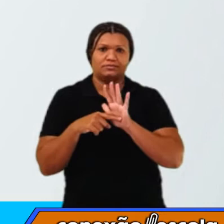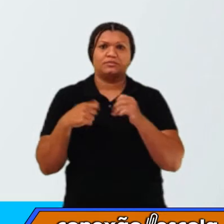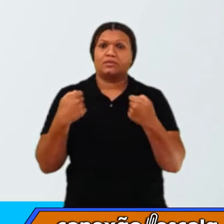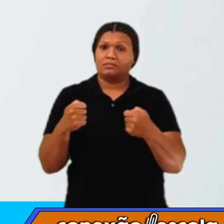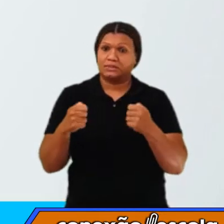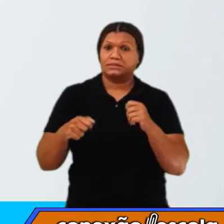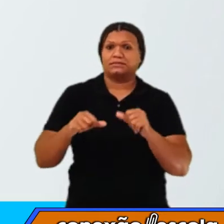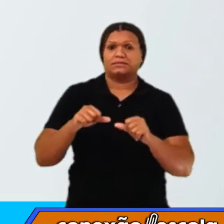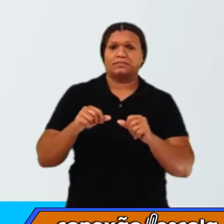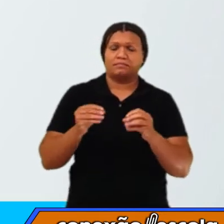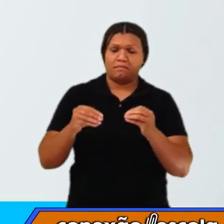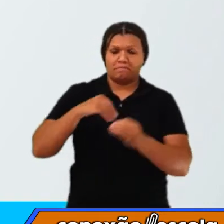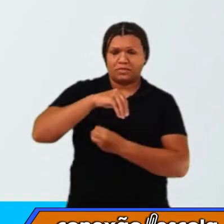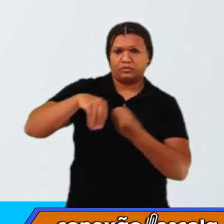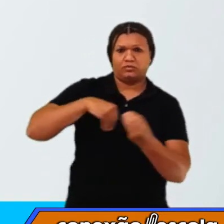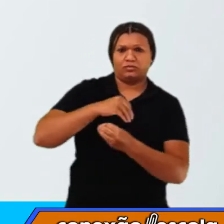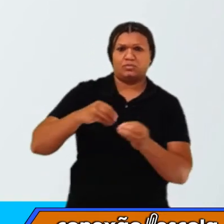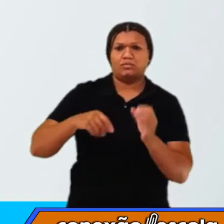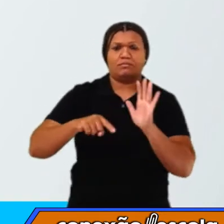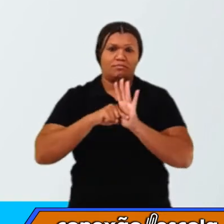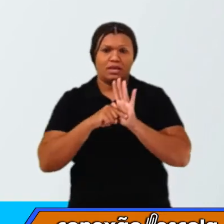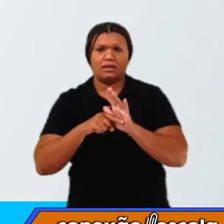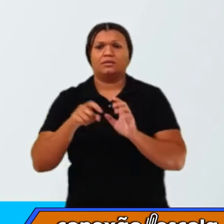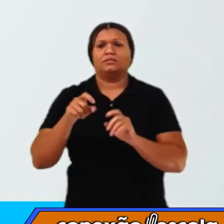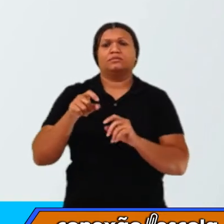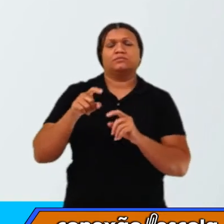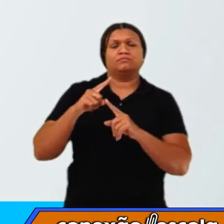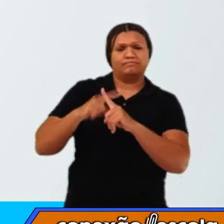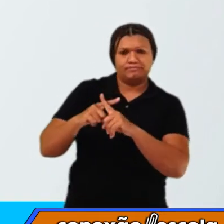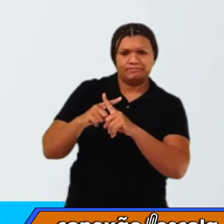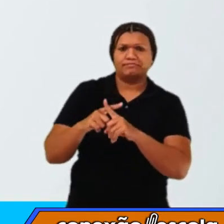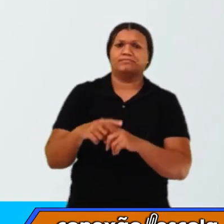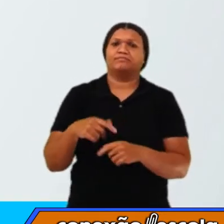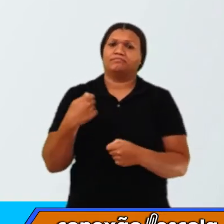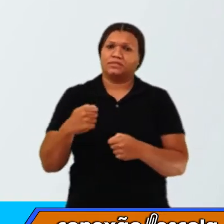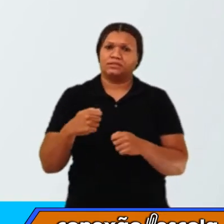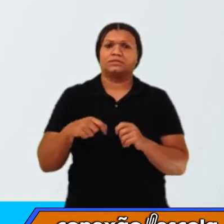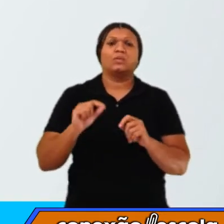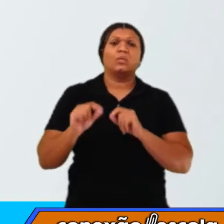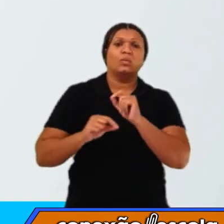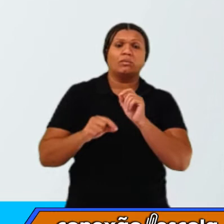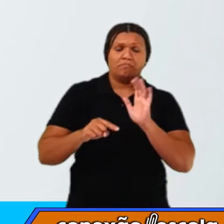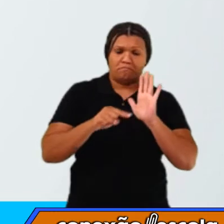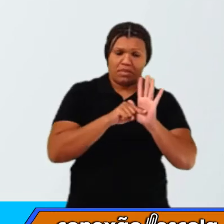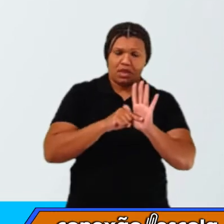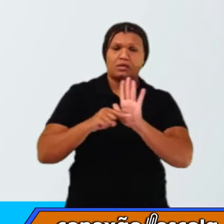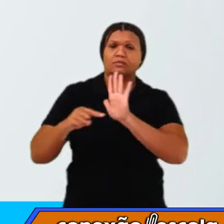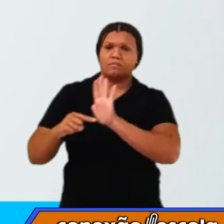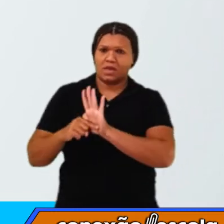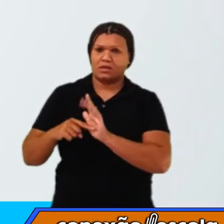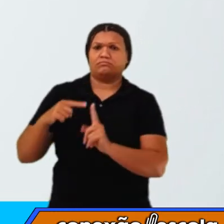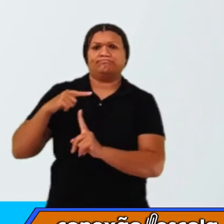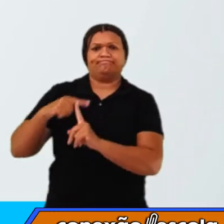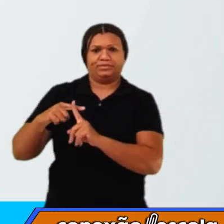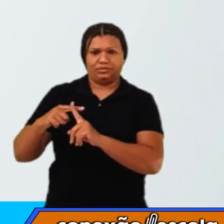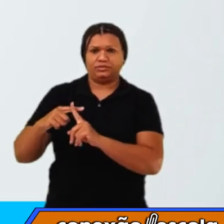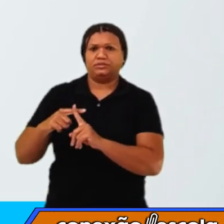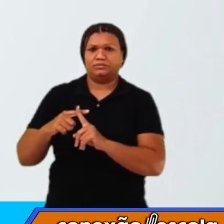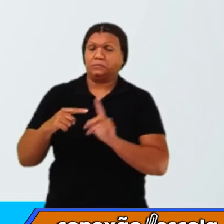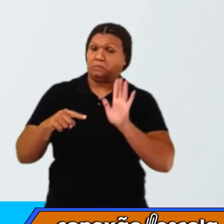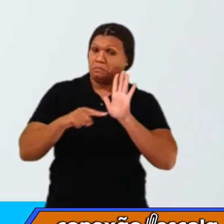ou menos como vezes regrinha do sinal esse menos esse menos dá mais esse mais esse menos dá menos